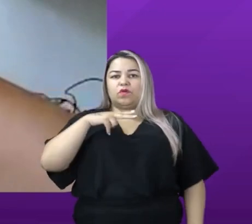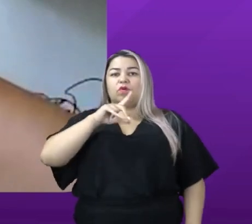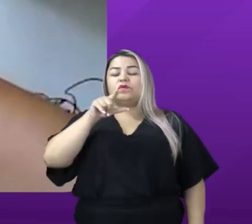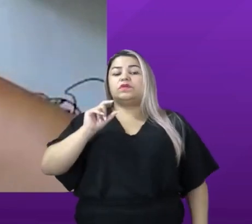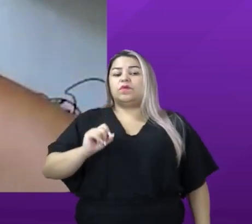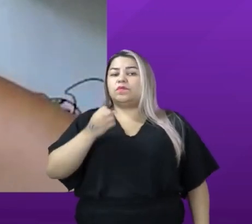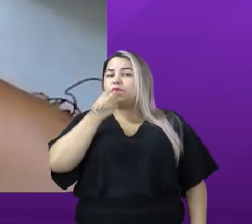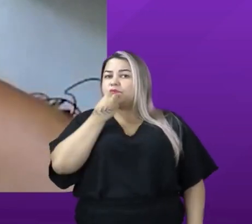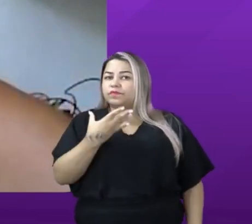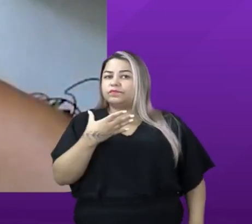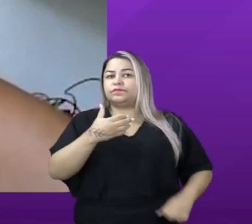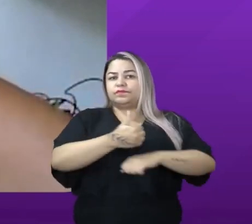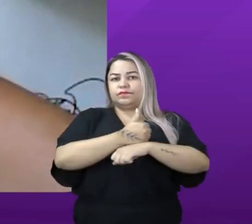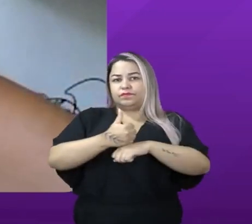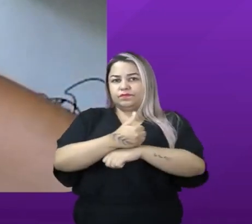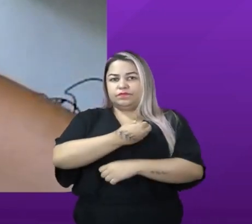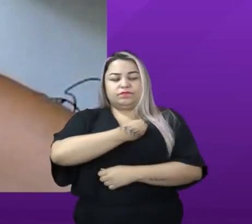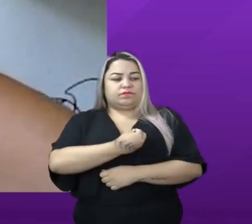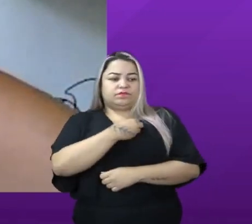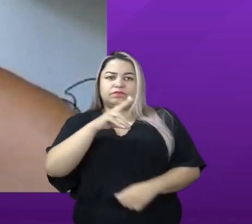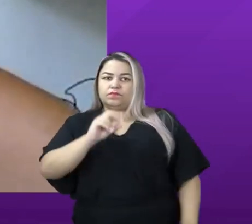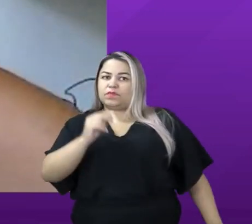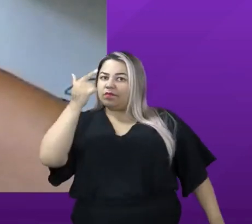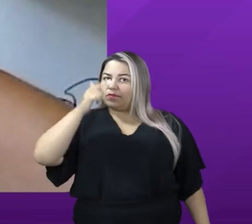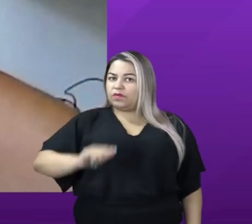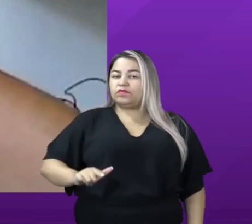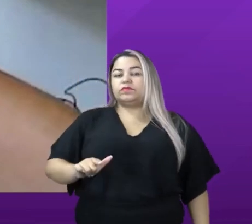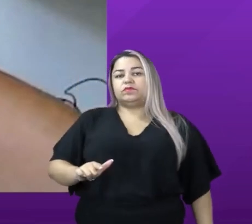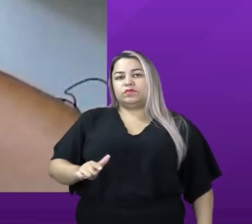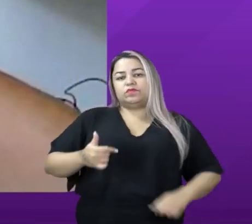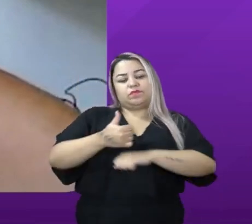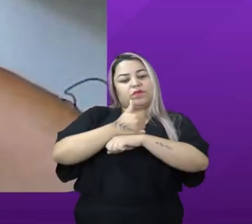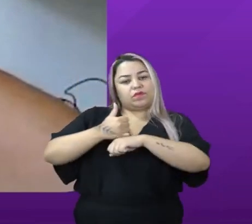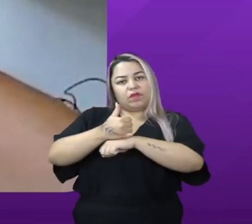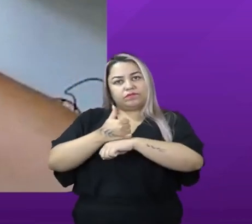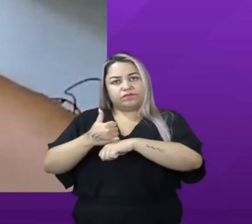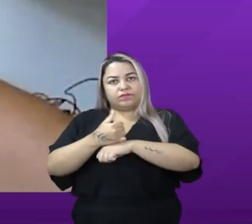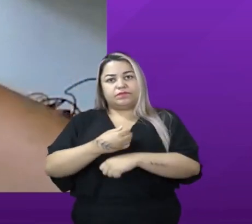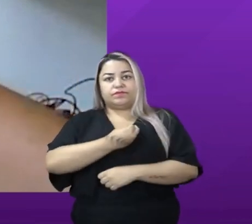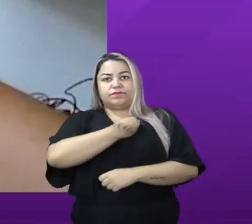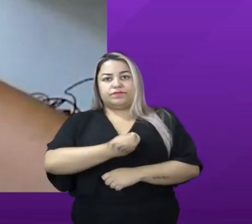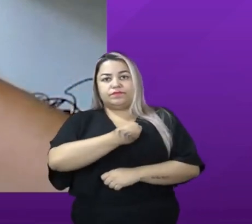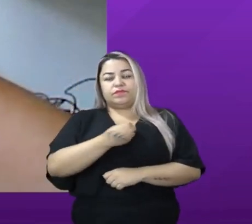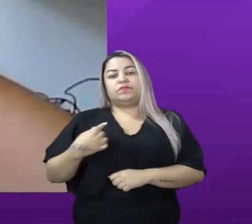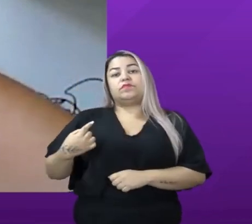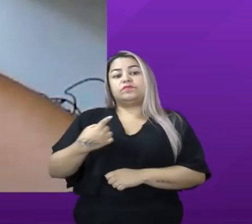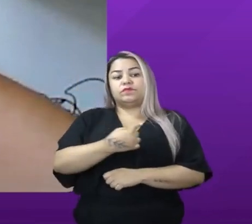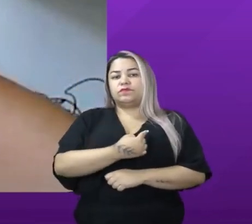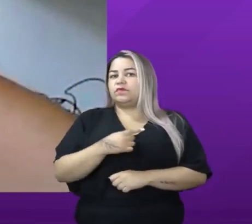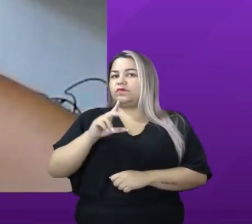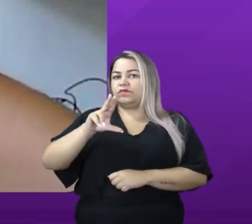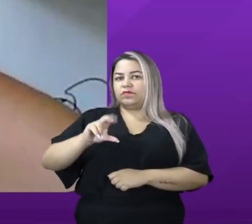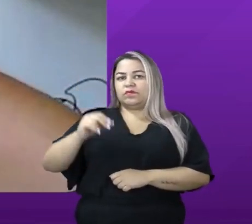boa qualidade de vida para uma pessoa pode não ser para outra. O que é uma boa qualidade de vida numa fase da nossa vida pode não ser em